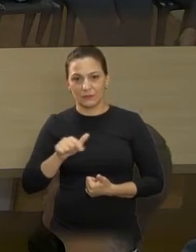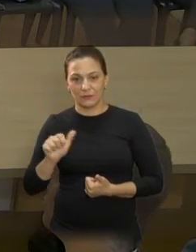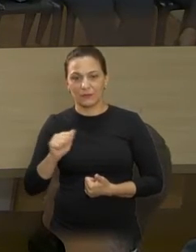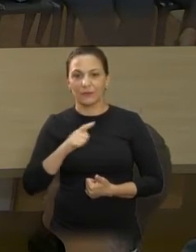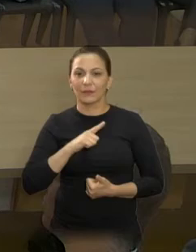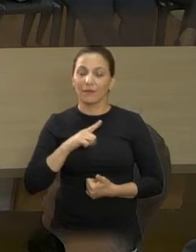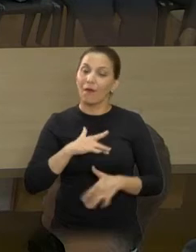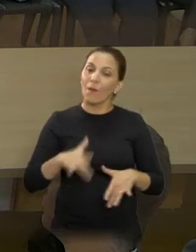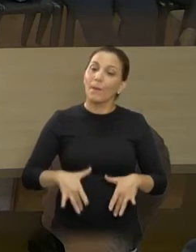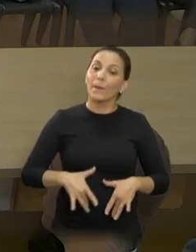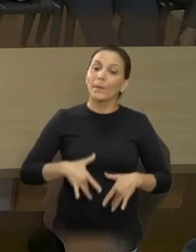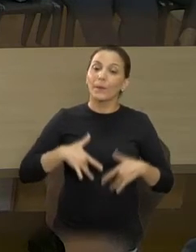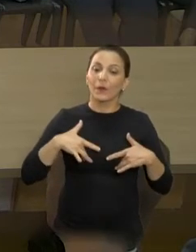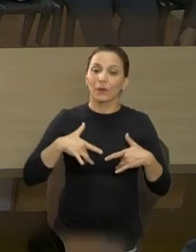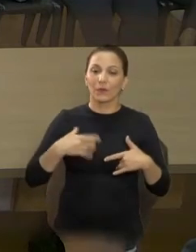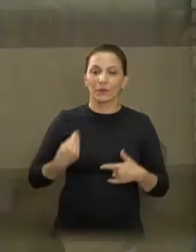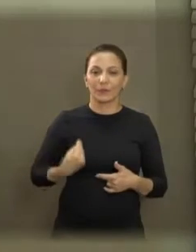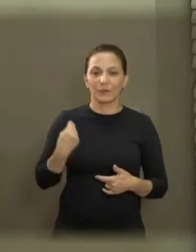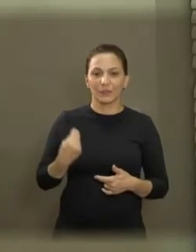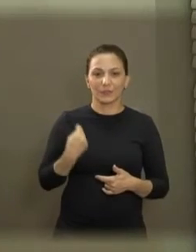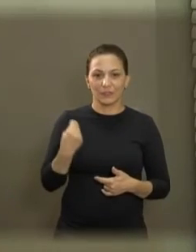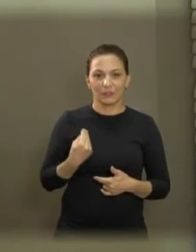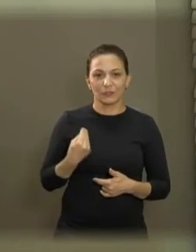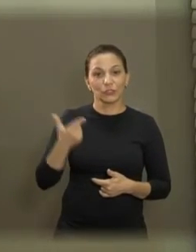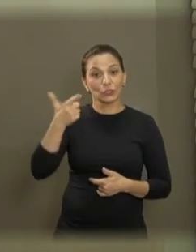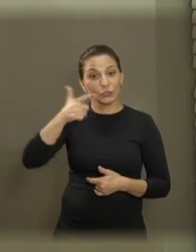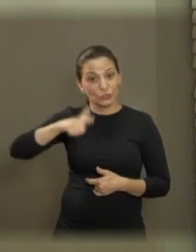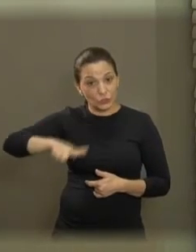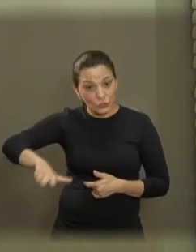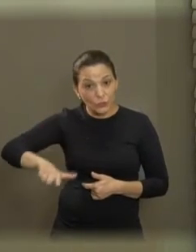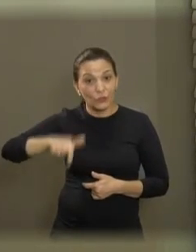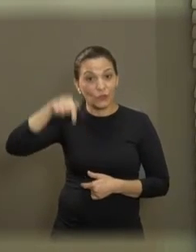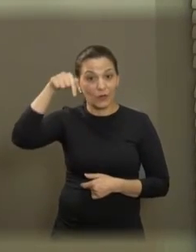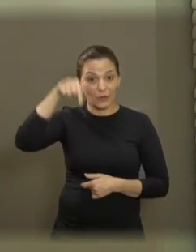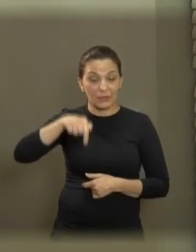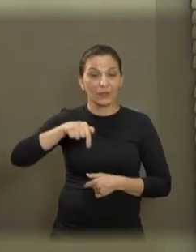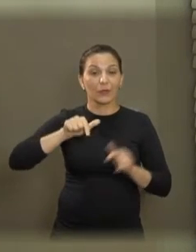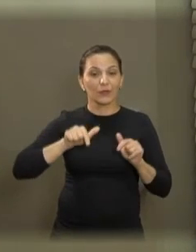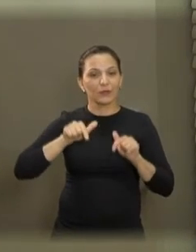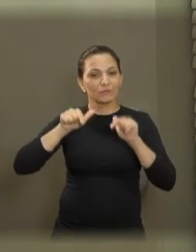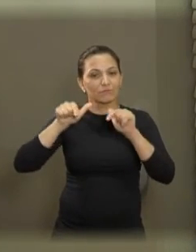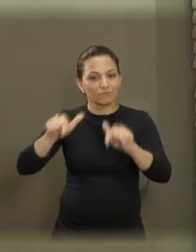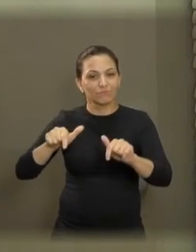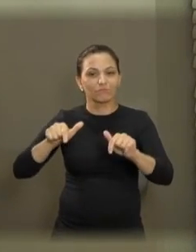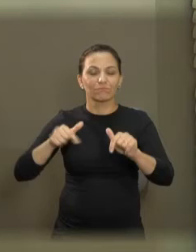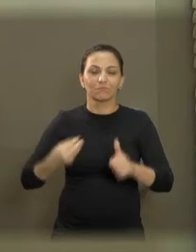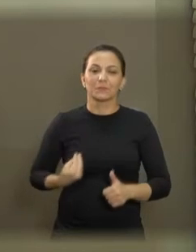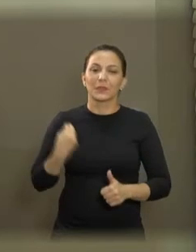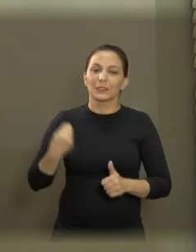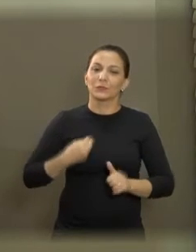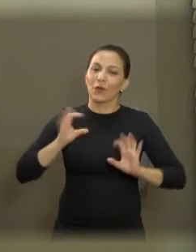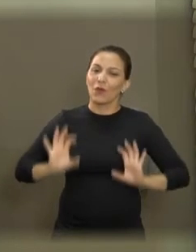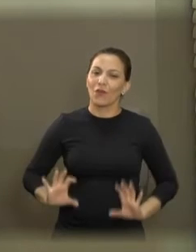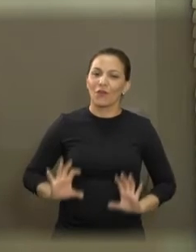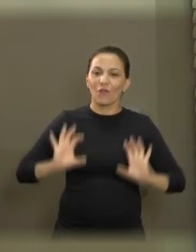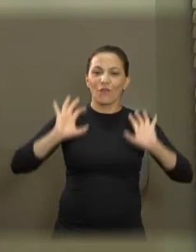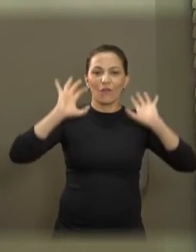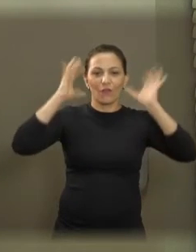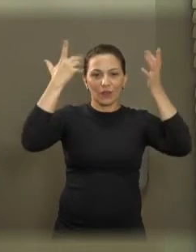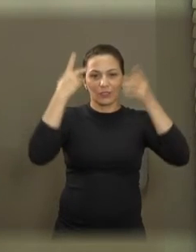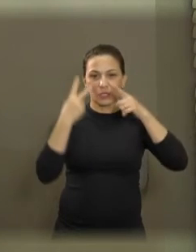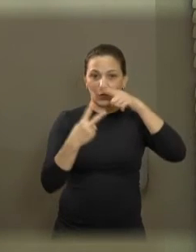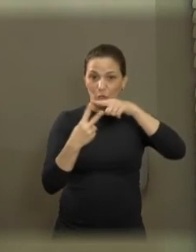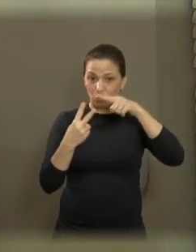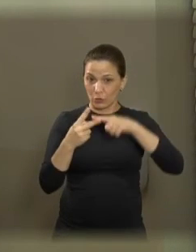nós estarmos aqui nesta casa consecutivamente e homenageando, participando dessa homenagem a